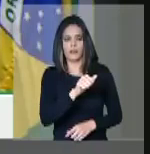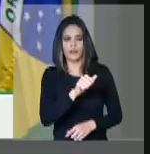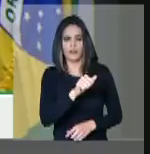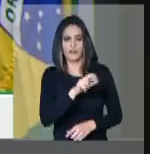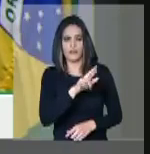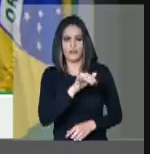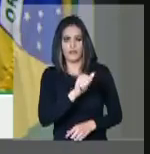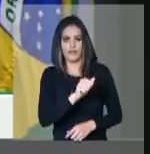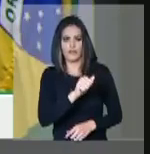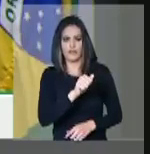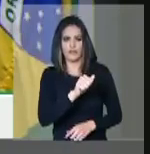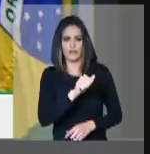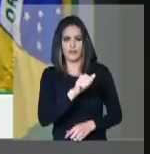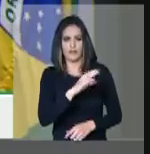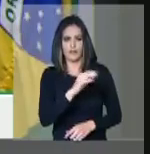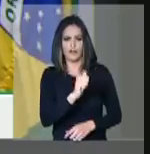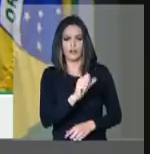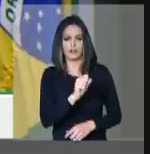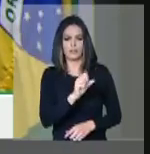Gordilho Castro,